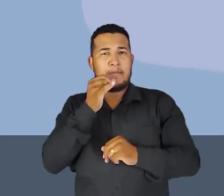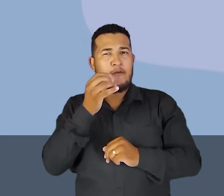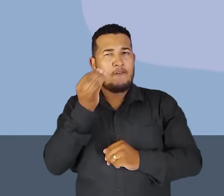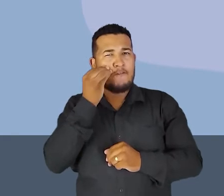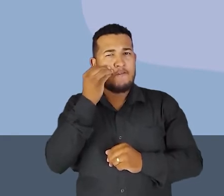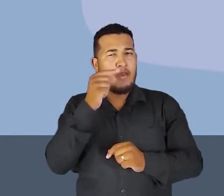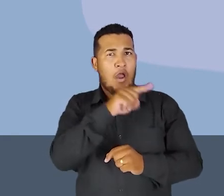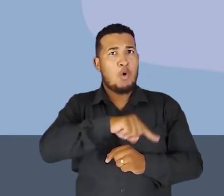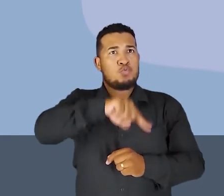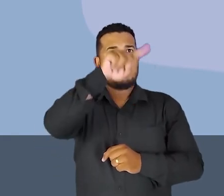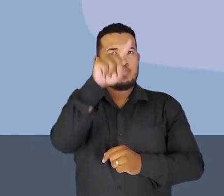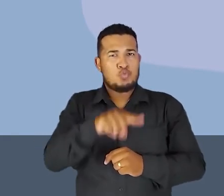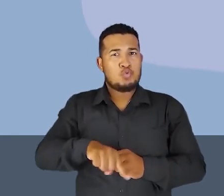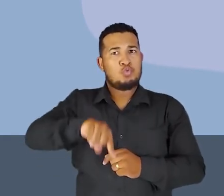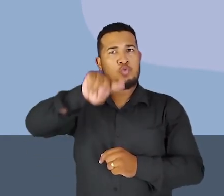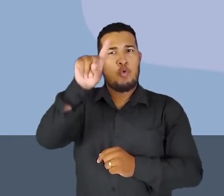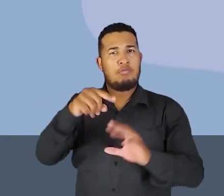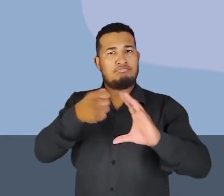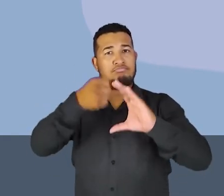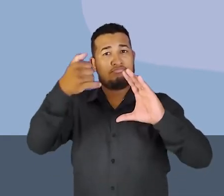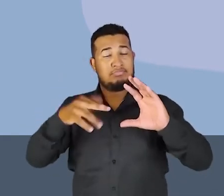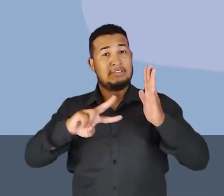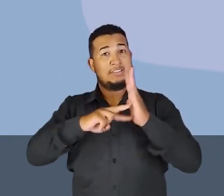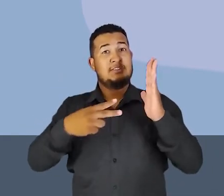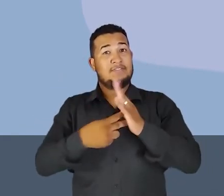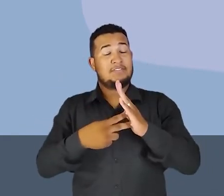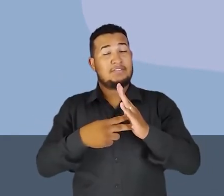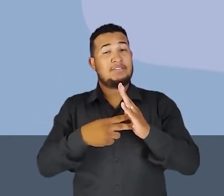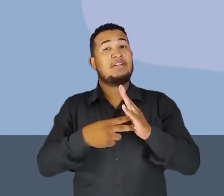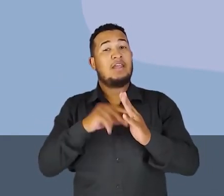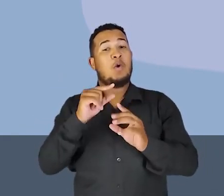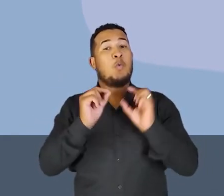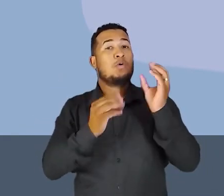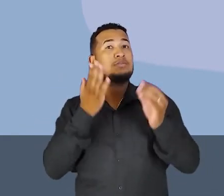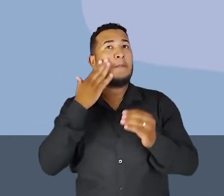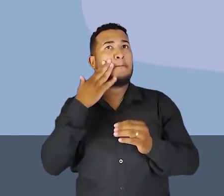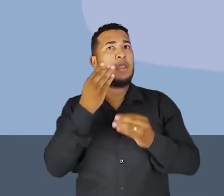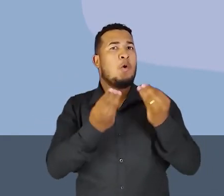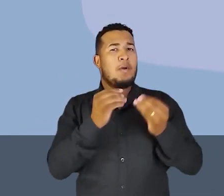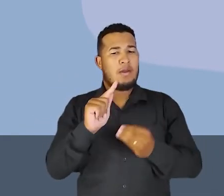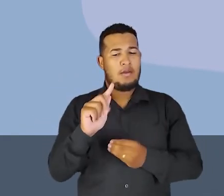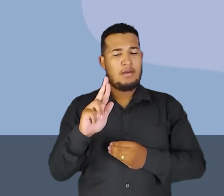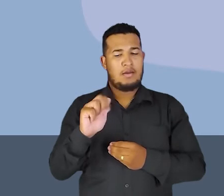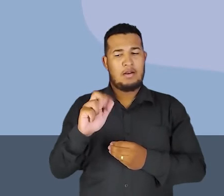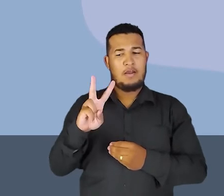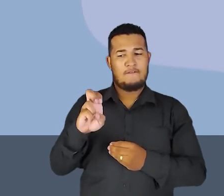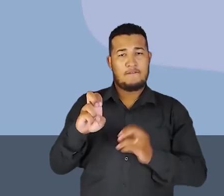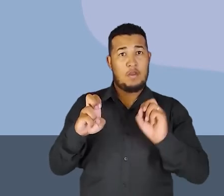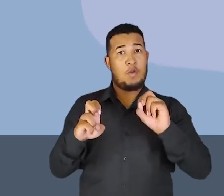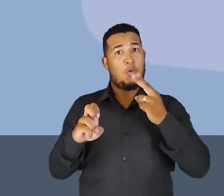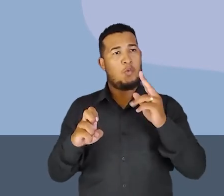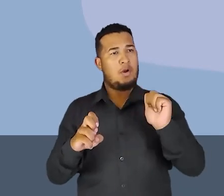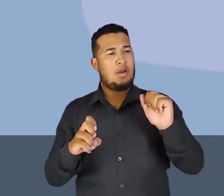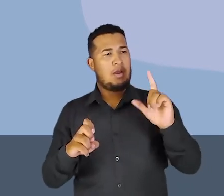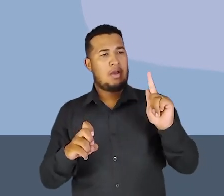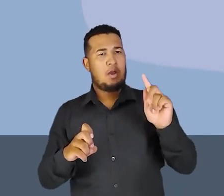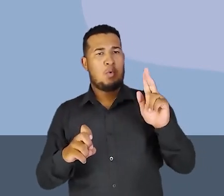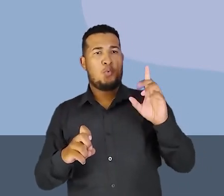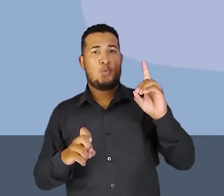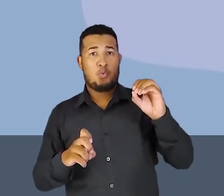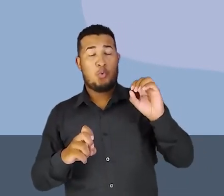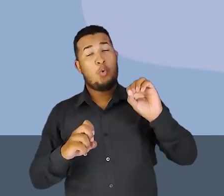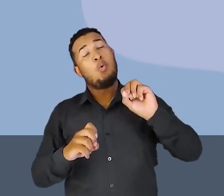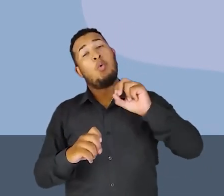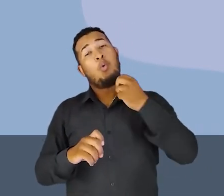altura como propriedade de um som, está querendo significar grave ou agudo, ou médio, né? A faixa dos médios